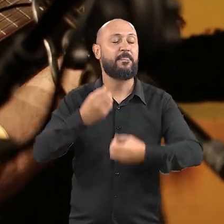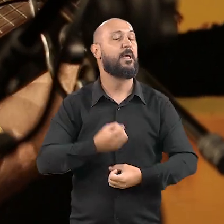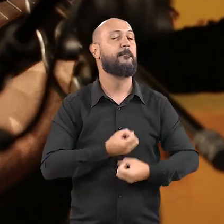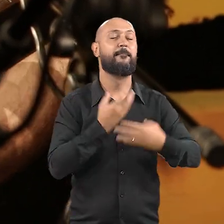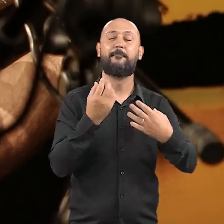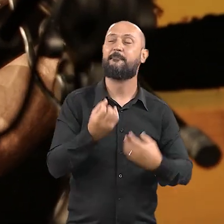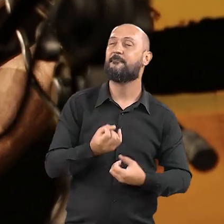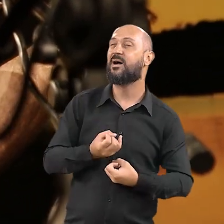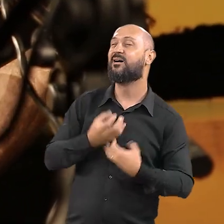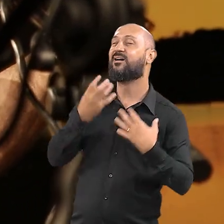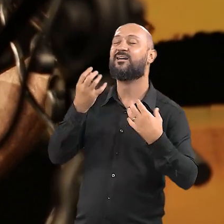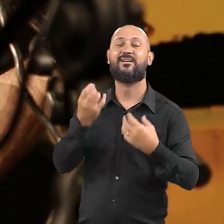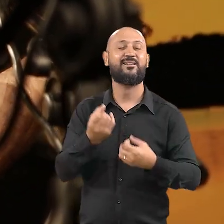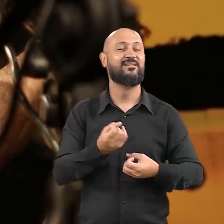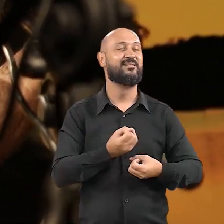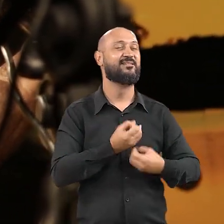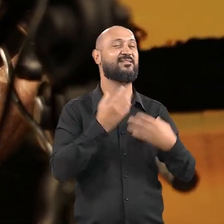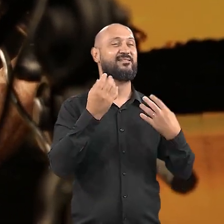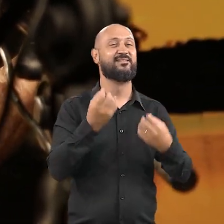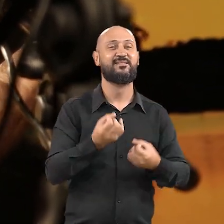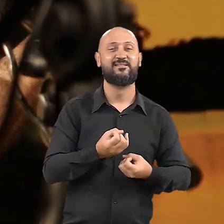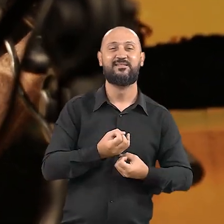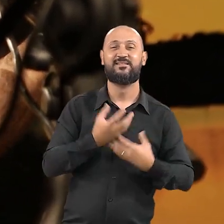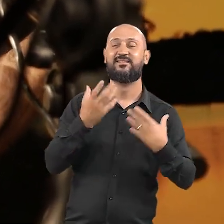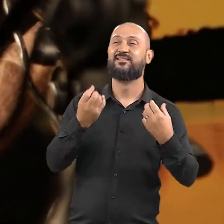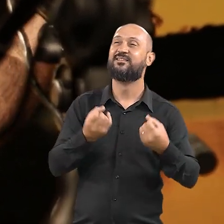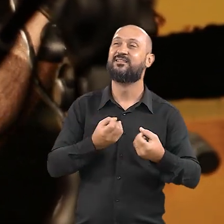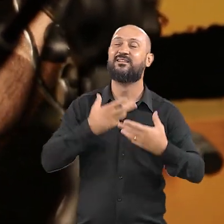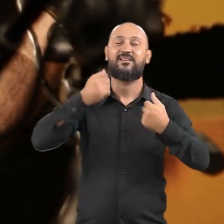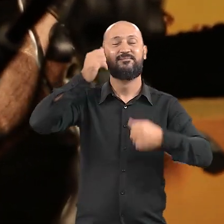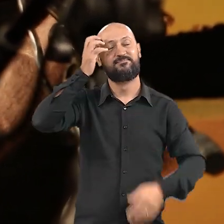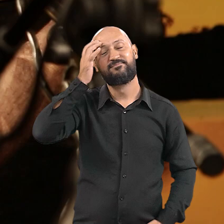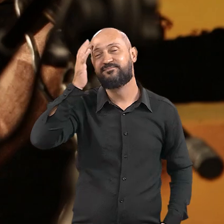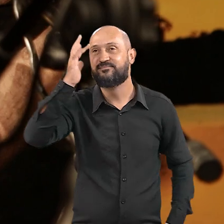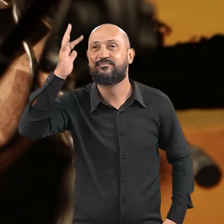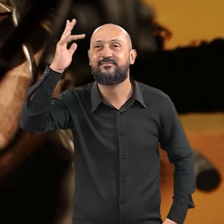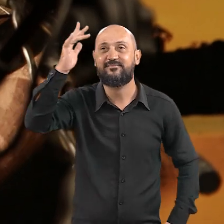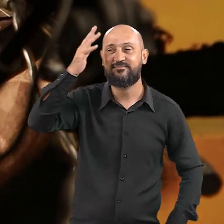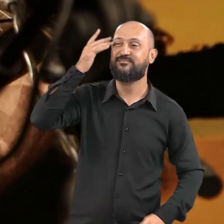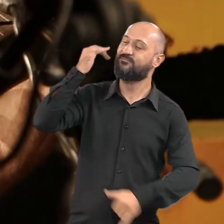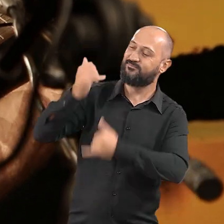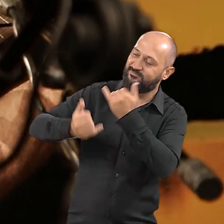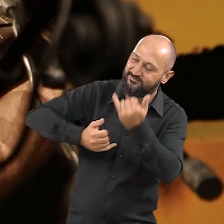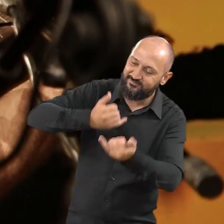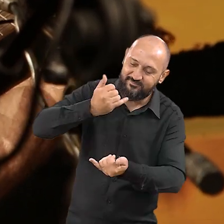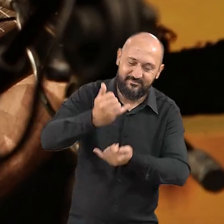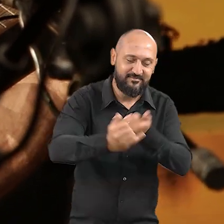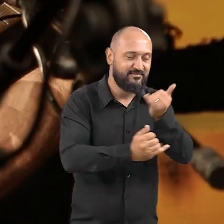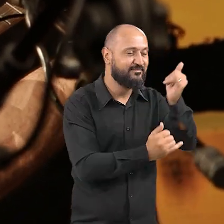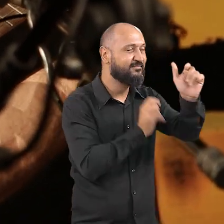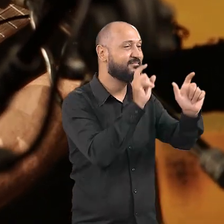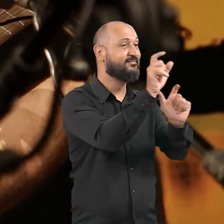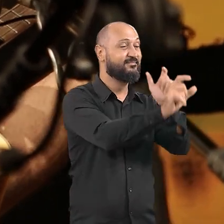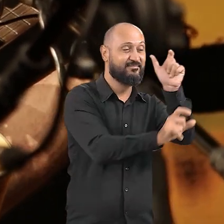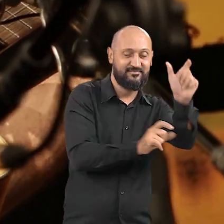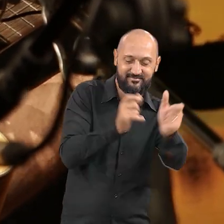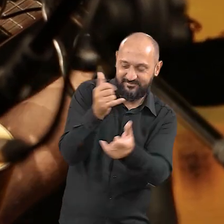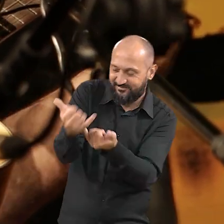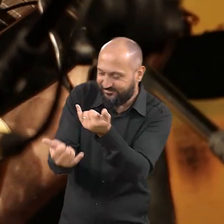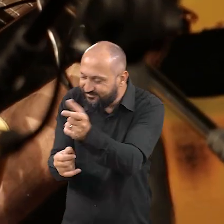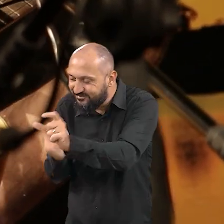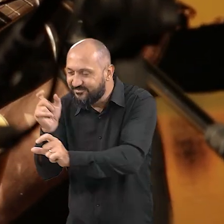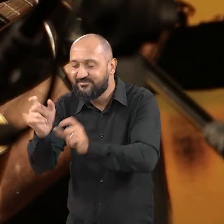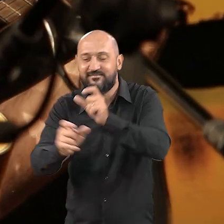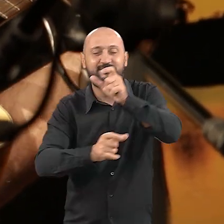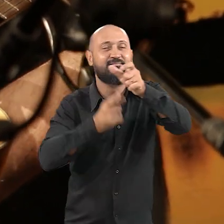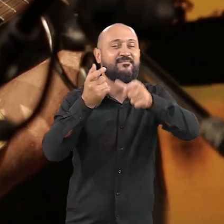Na poesia que nasceu dos desvãos pra brincar as palavras